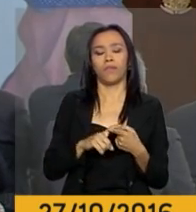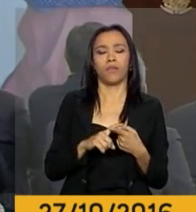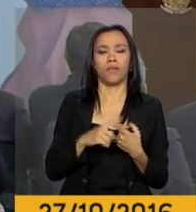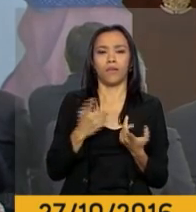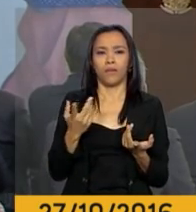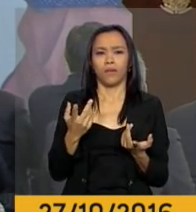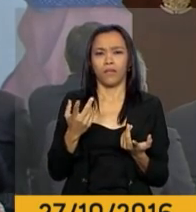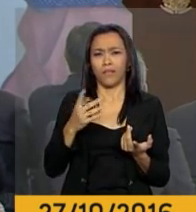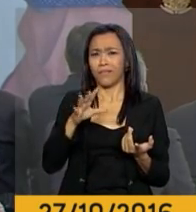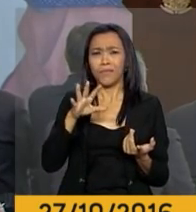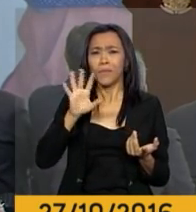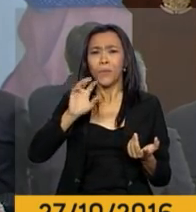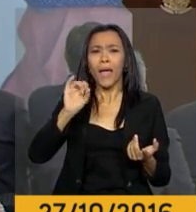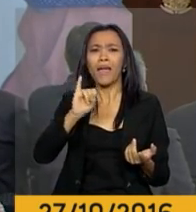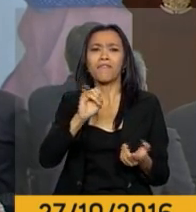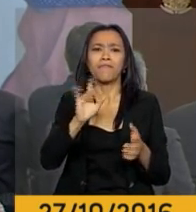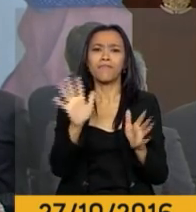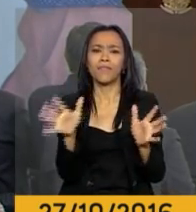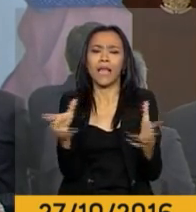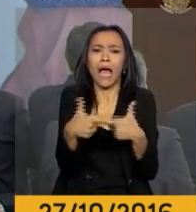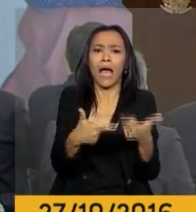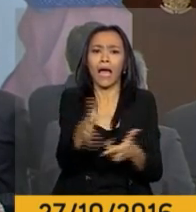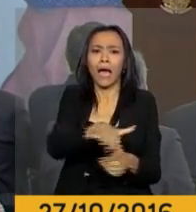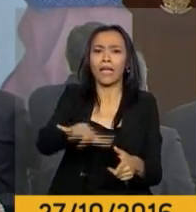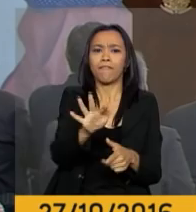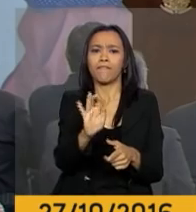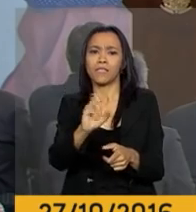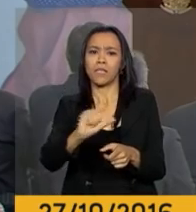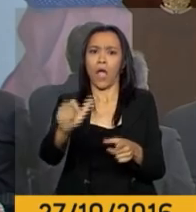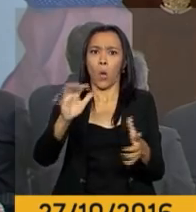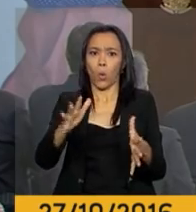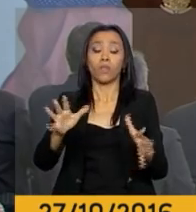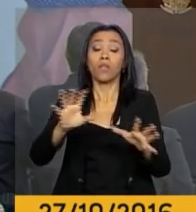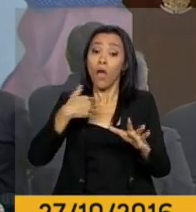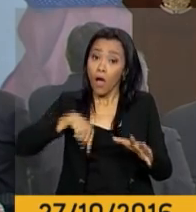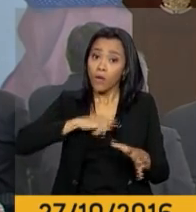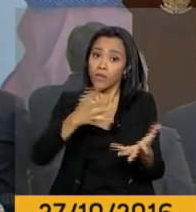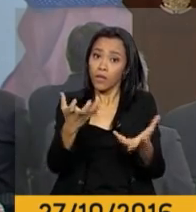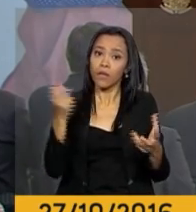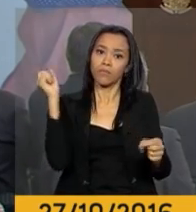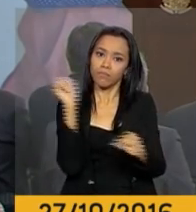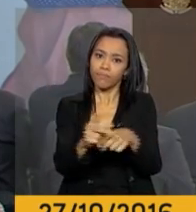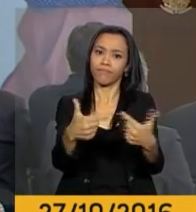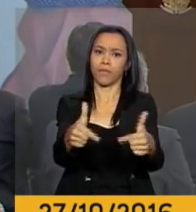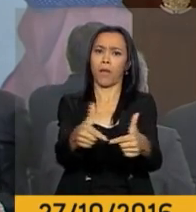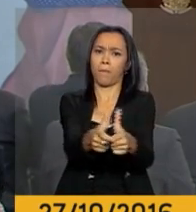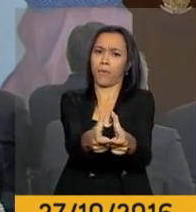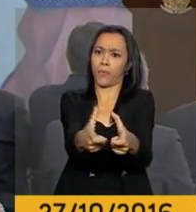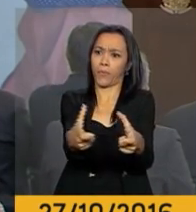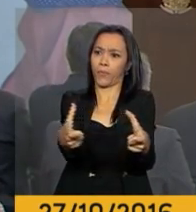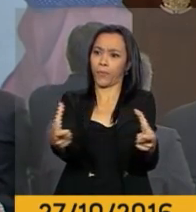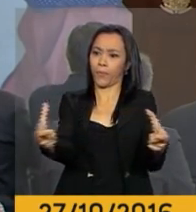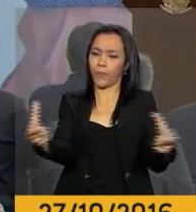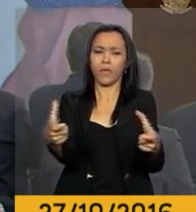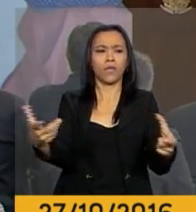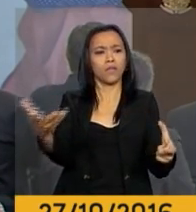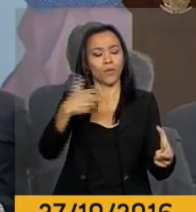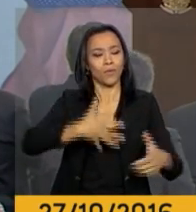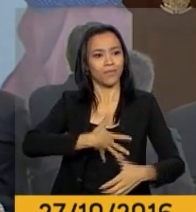fiscal, nós estamos produzindo para o país, nós estamos fazendo com que todos se entusiasmem e todos